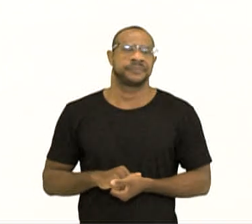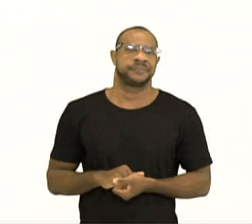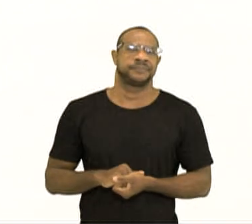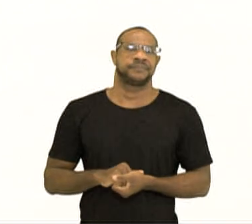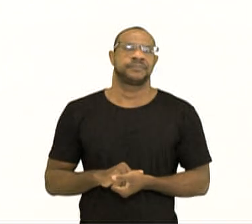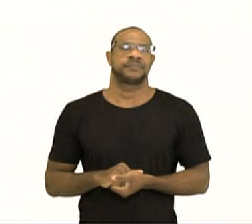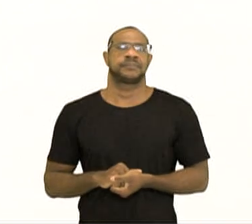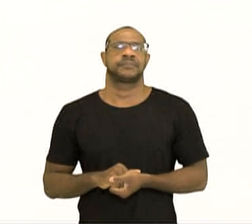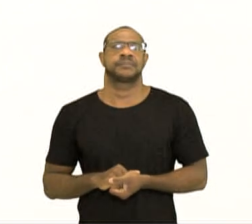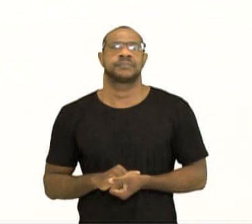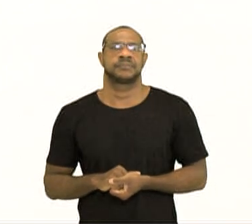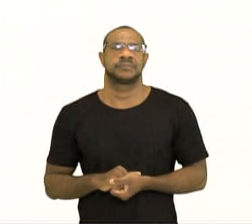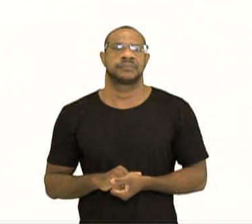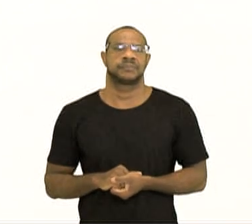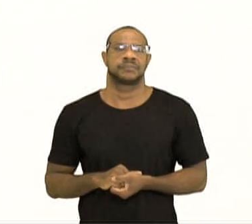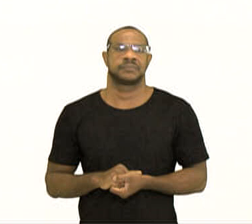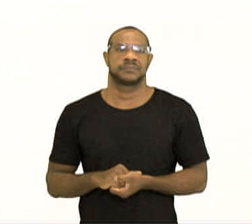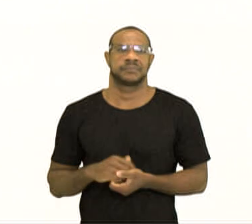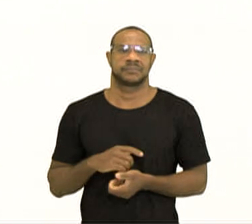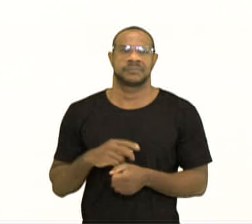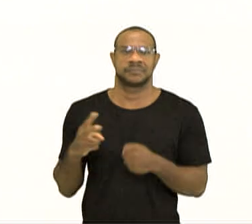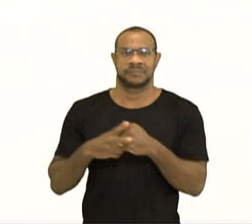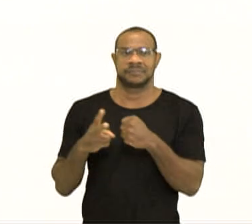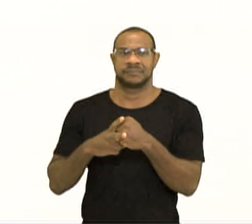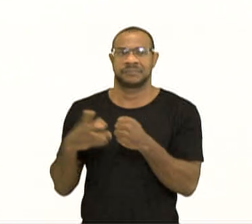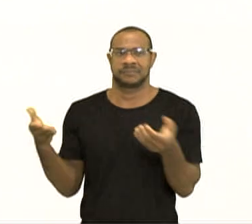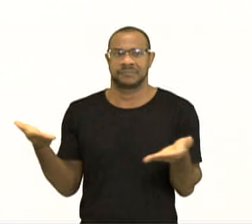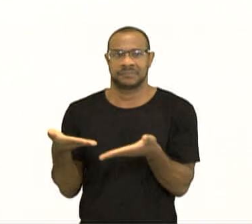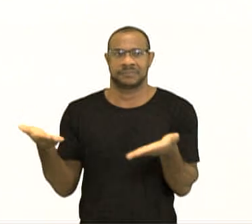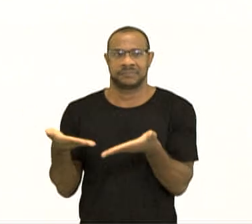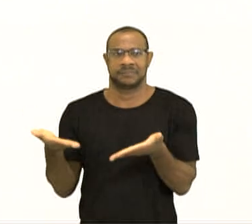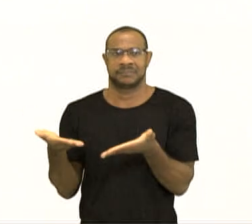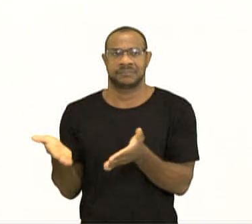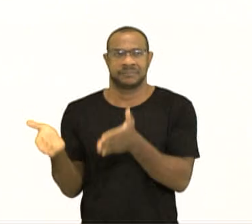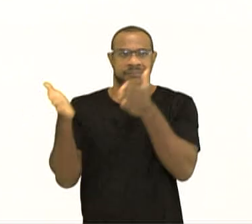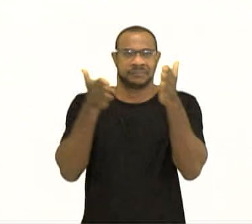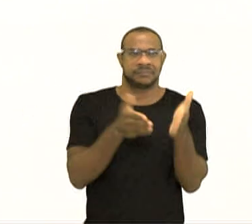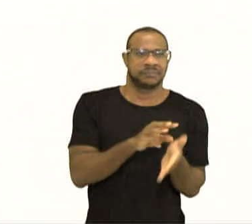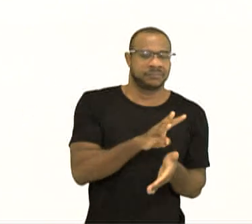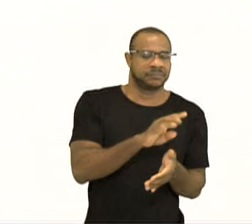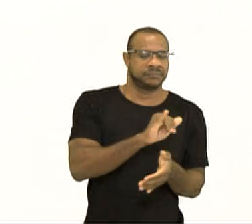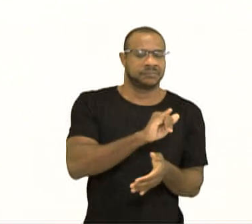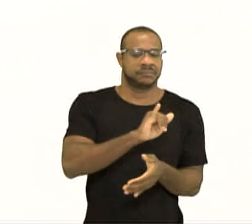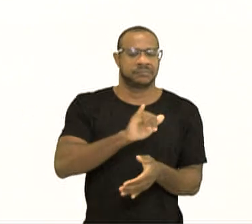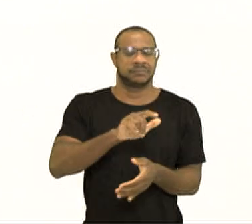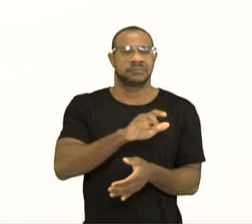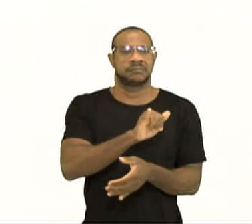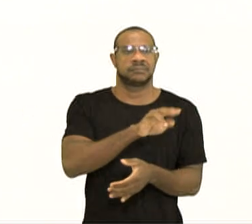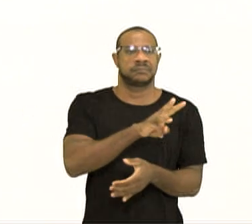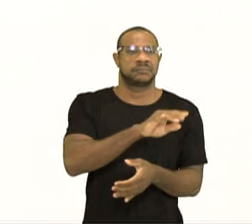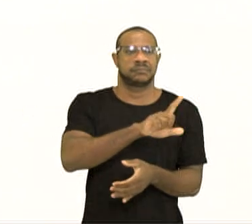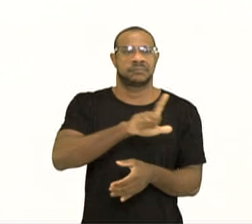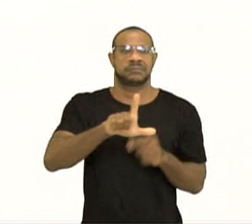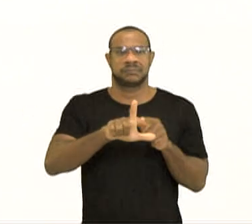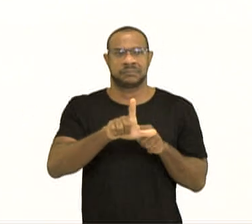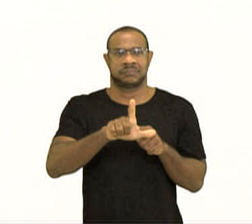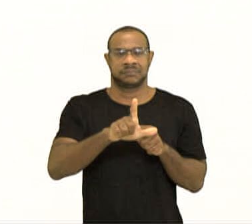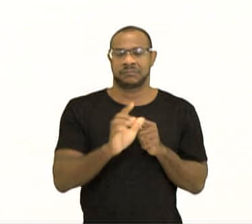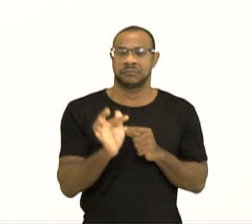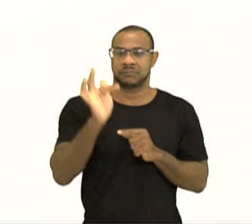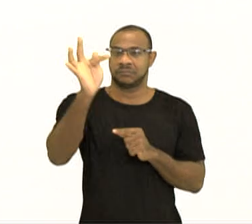do that, se você fizer, o verbo está no presente e a outra frase com will. Quanto que custará? Né? Indicando o